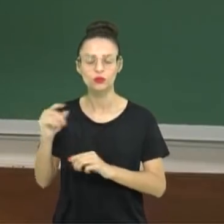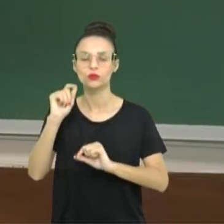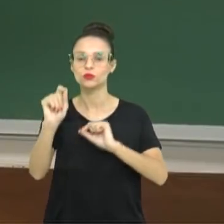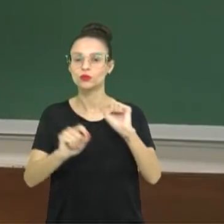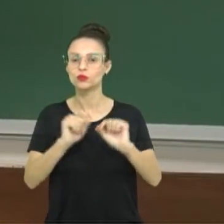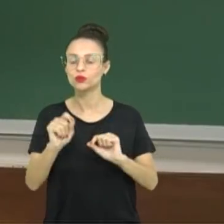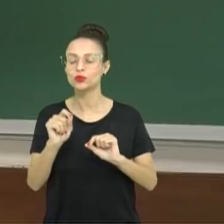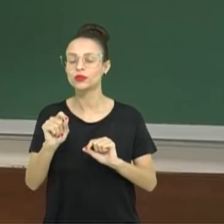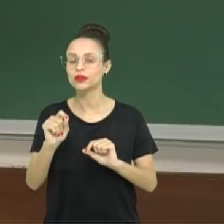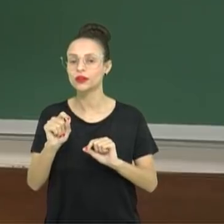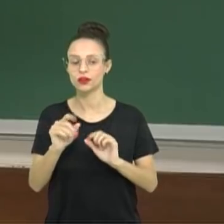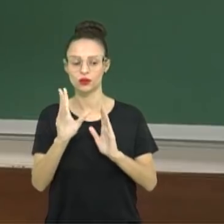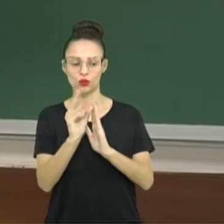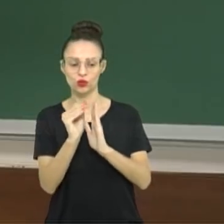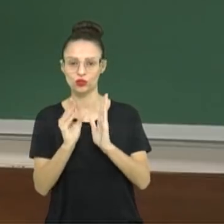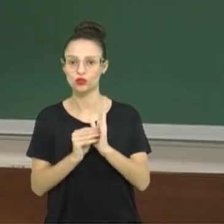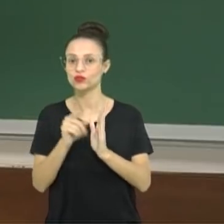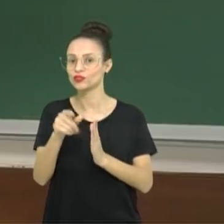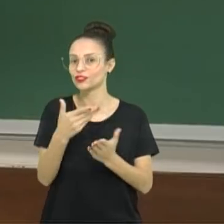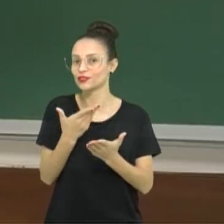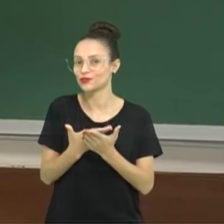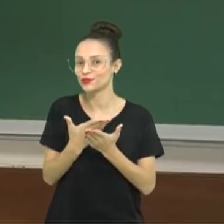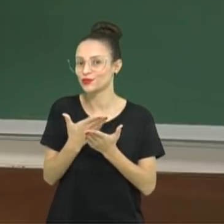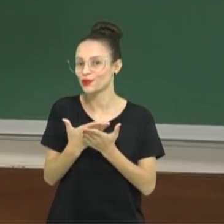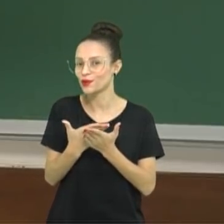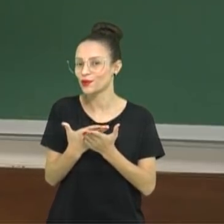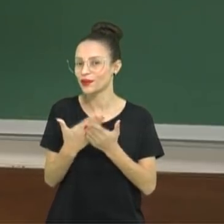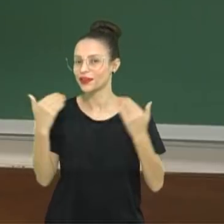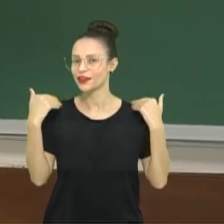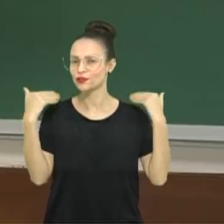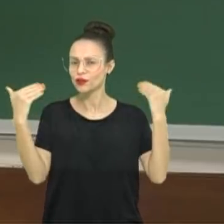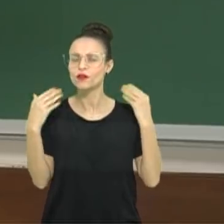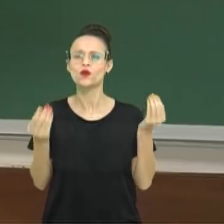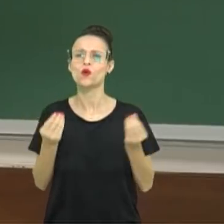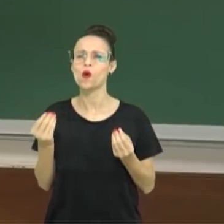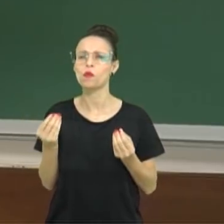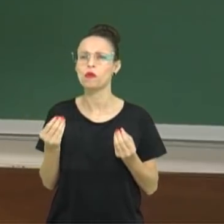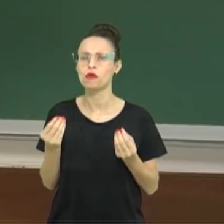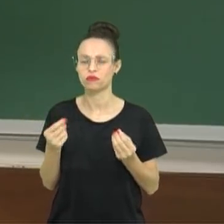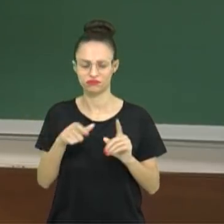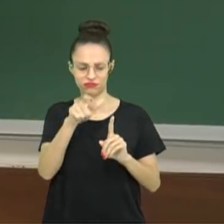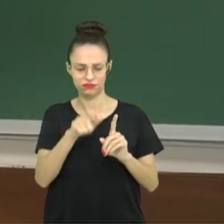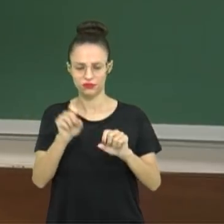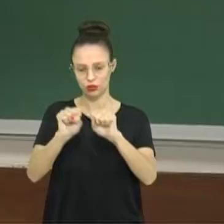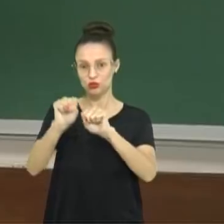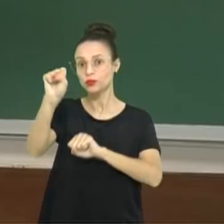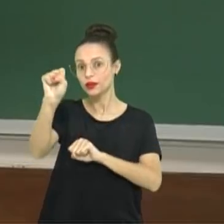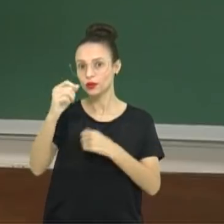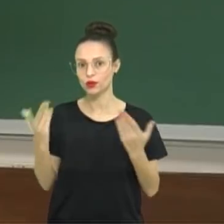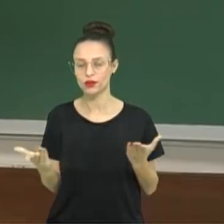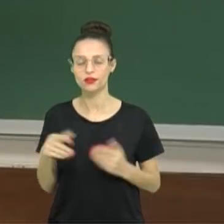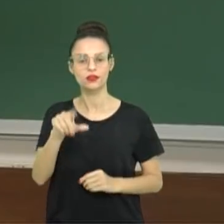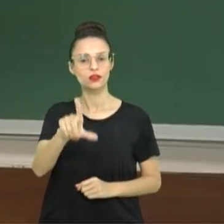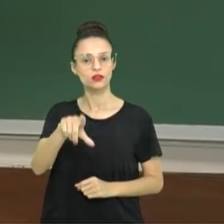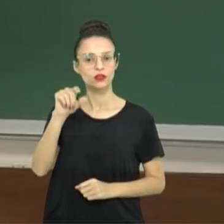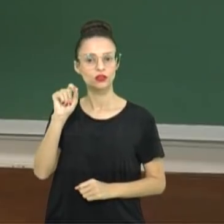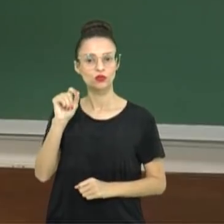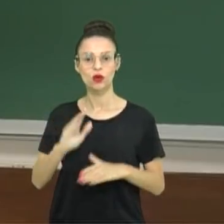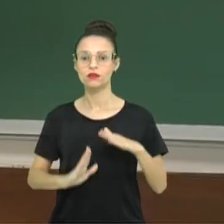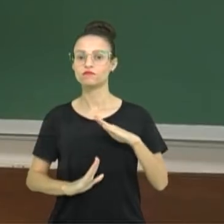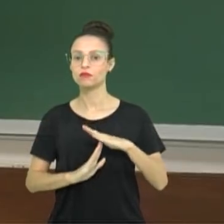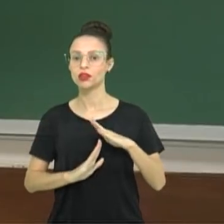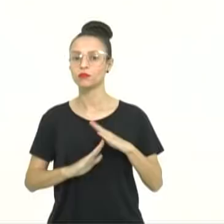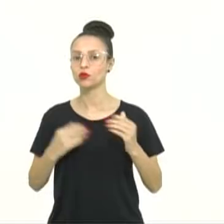são conteúdos que você viu na aula de educação física. Como que é essa definição do super-herói? Escolher, no